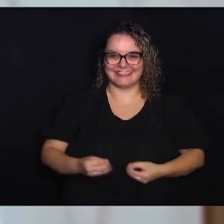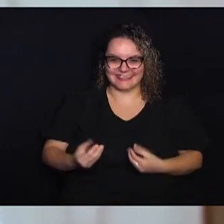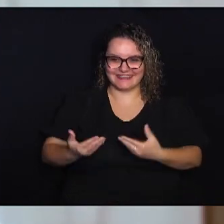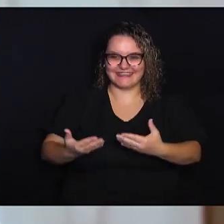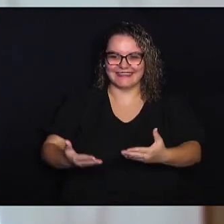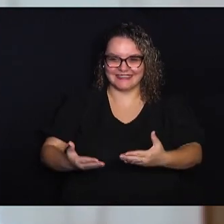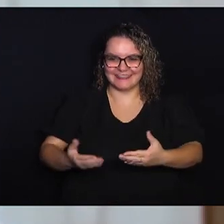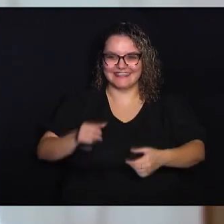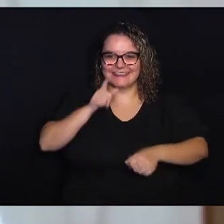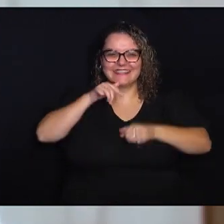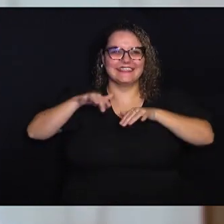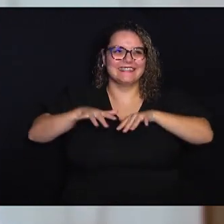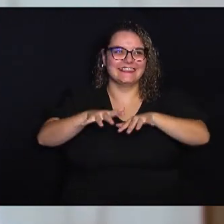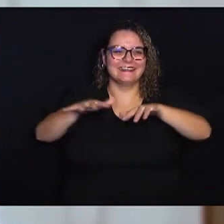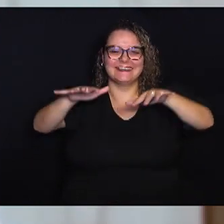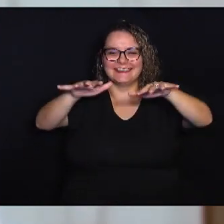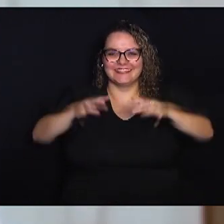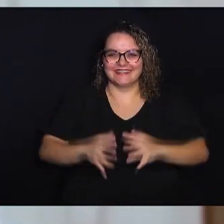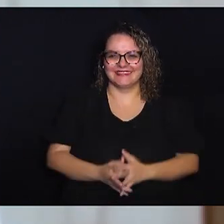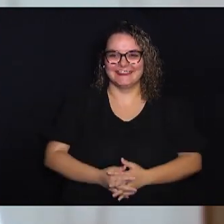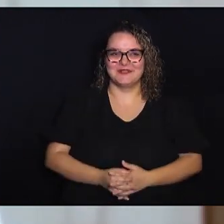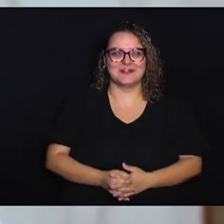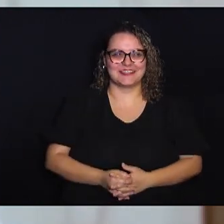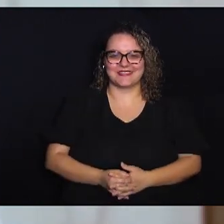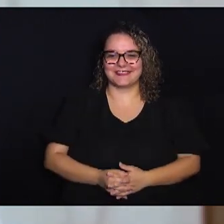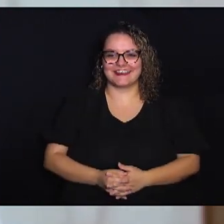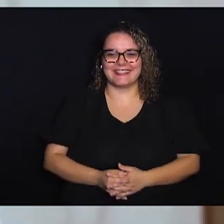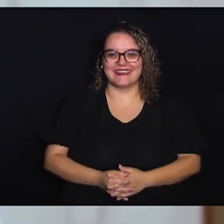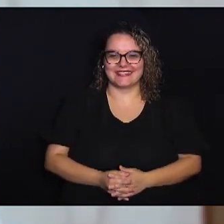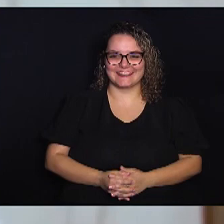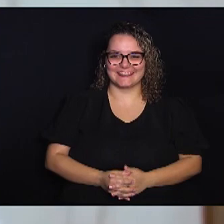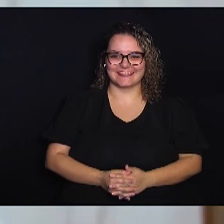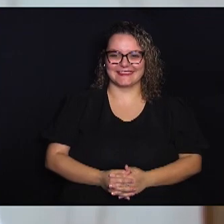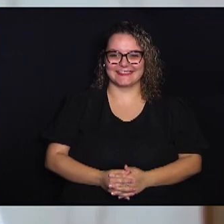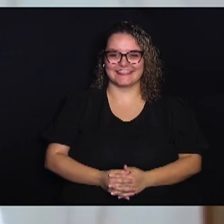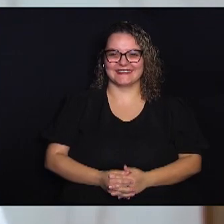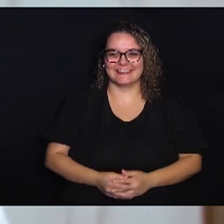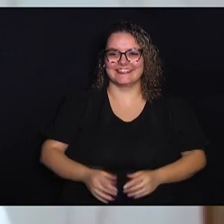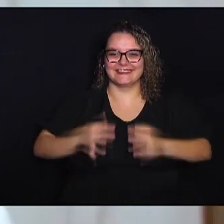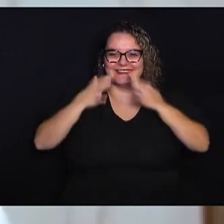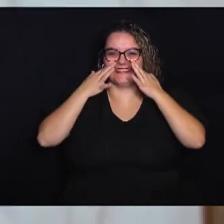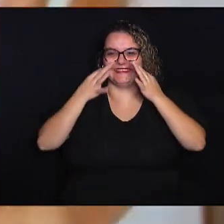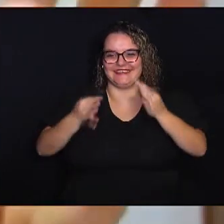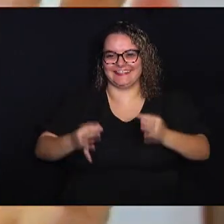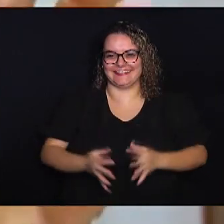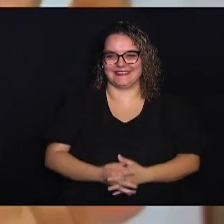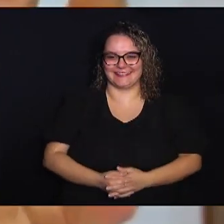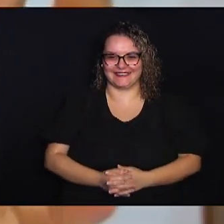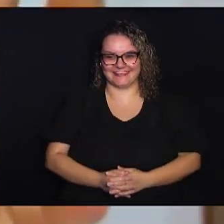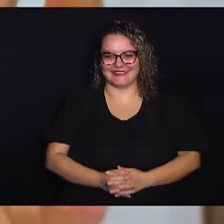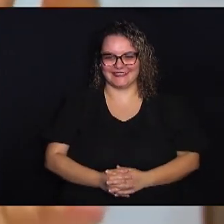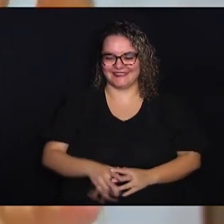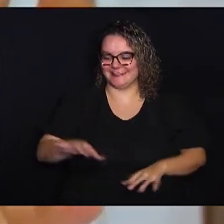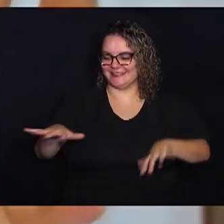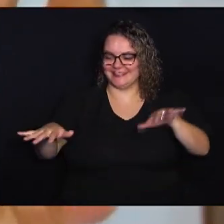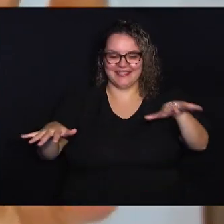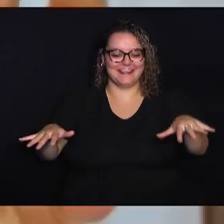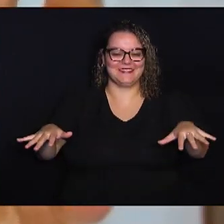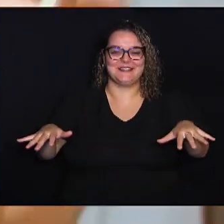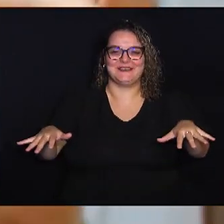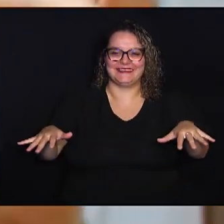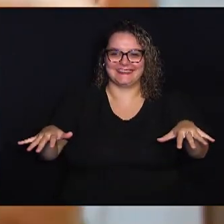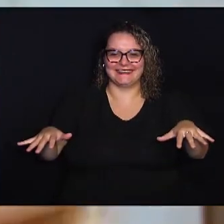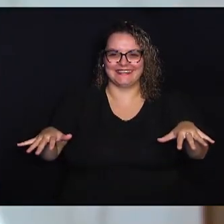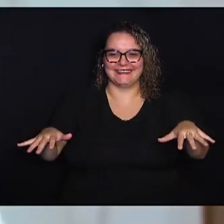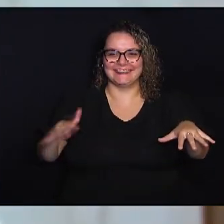essa umidificação do ambiente é o suficiente. Ressaltando aqui a atenção para os dois extremos. Então, as